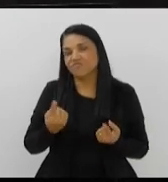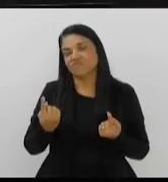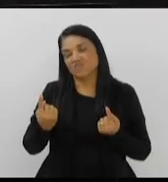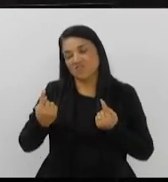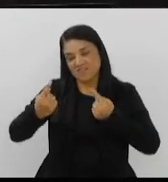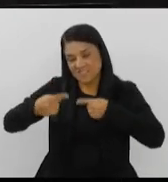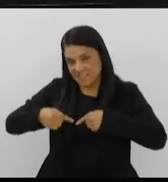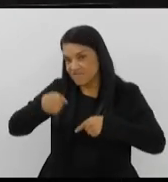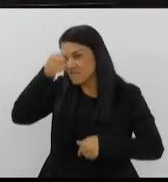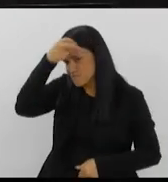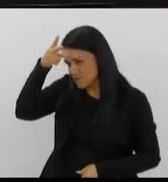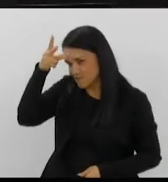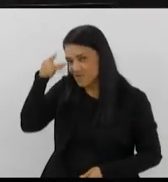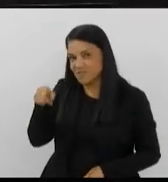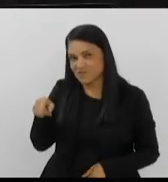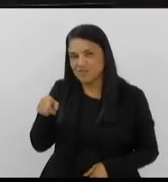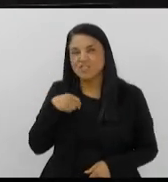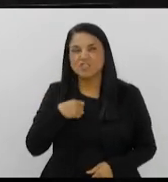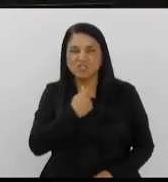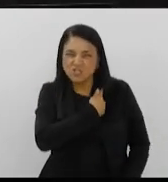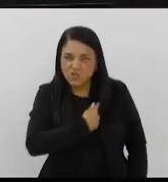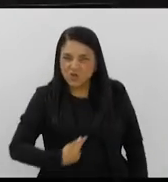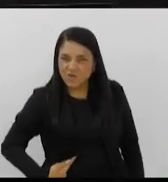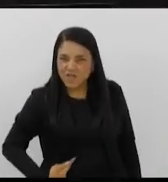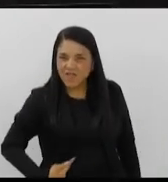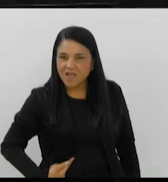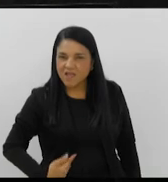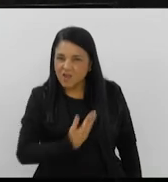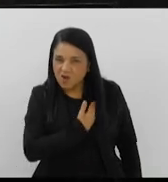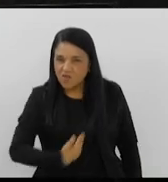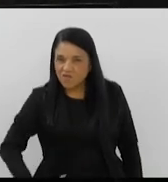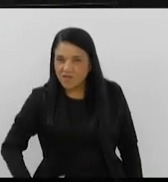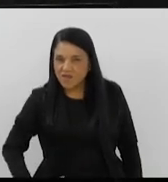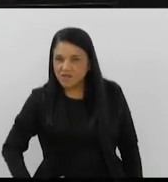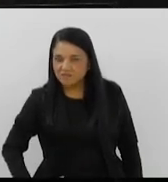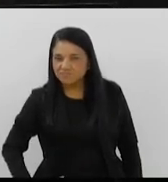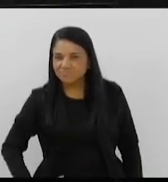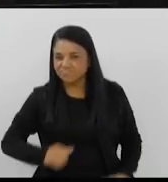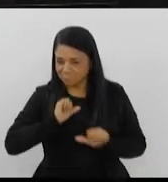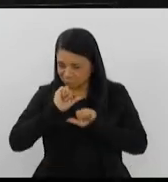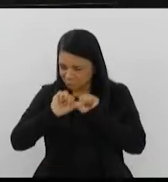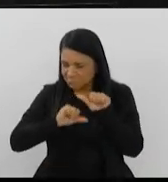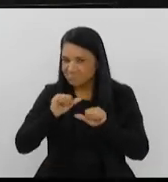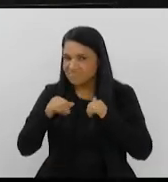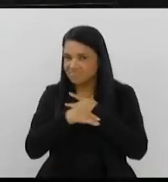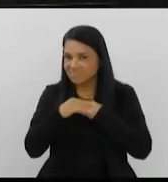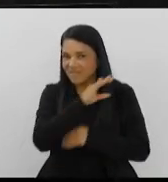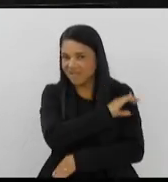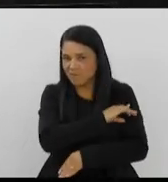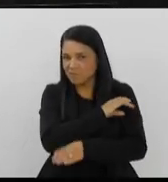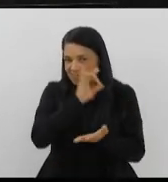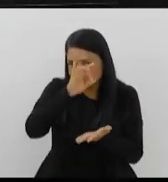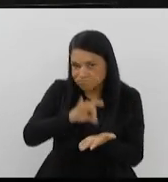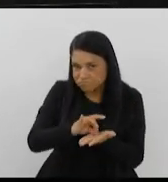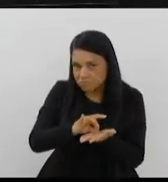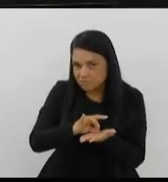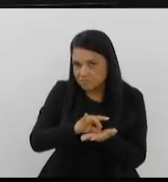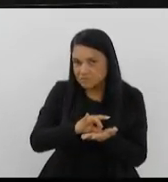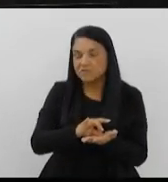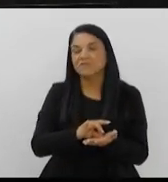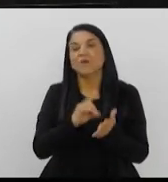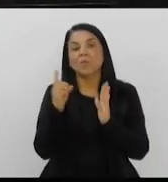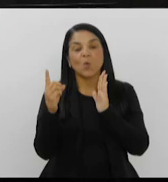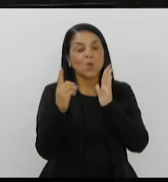realmente o seu governo é um governo de transformação. Vamos, então, pegar o Detran,